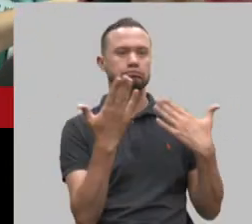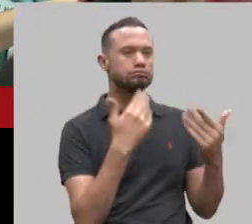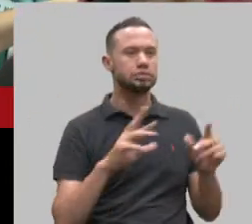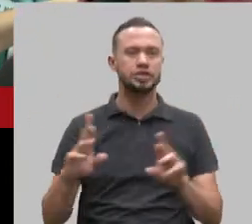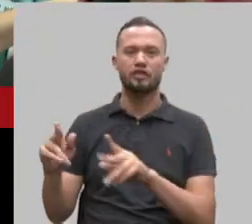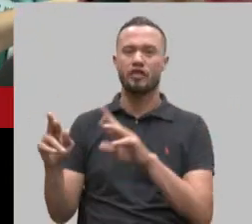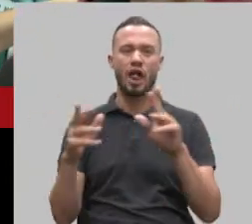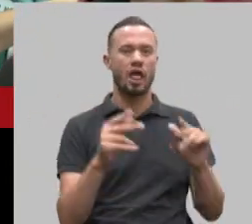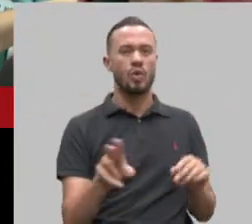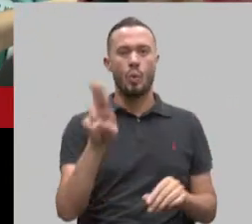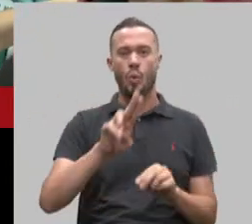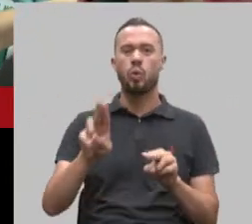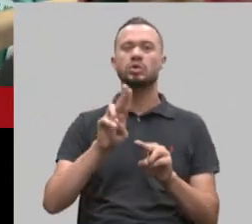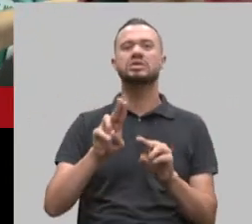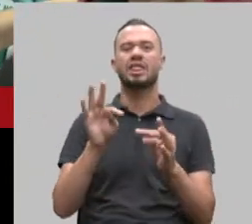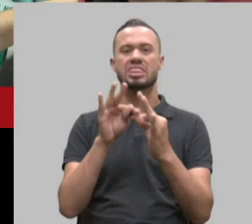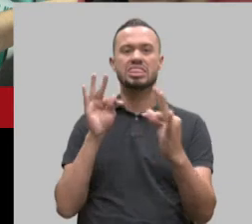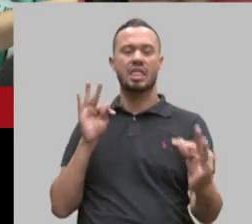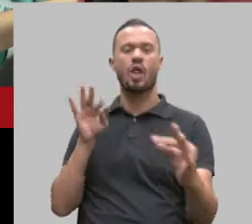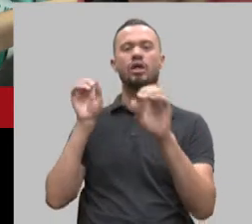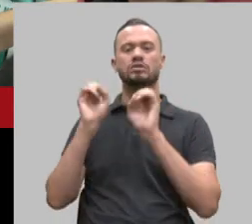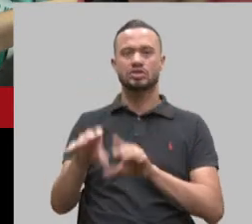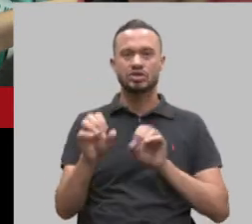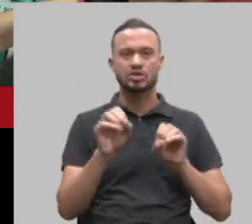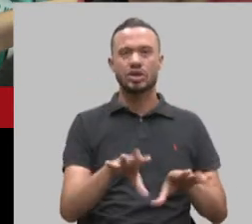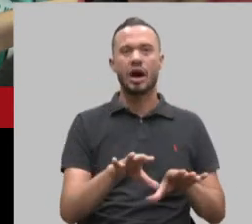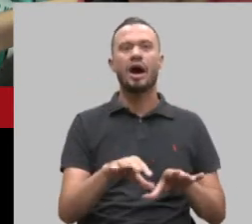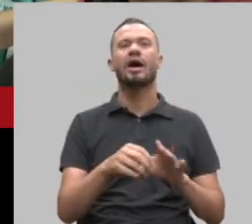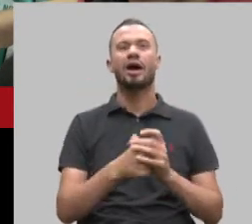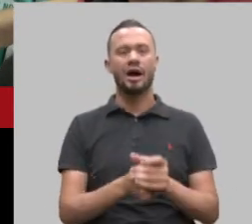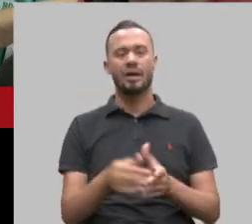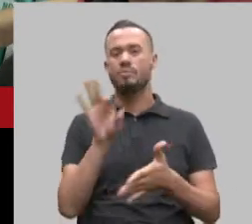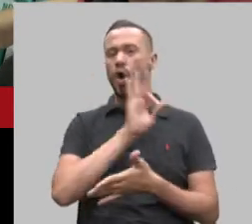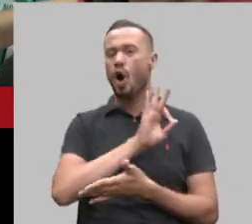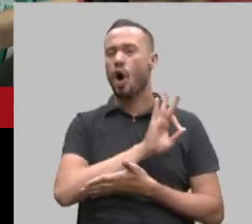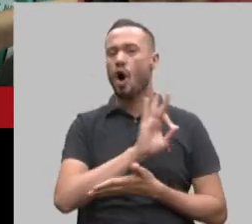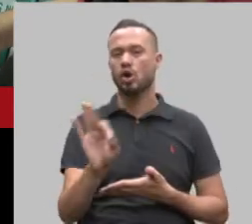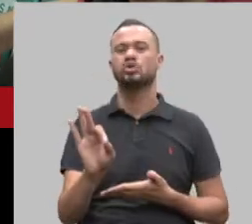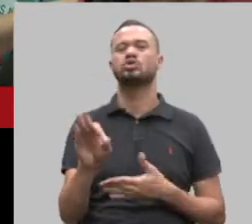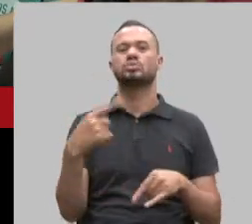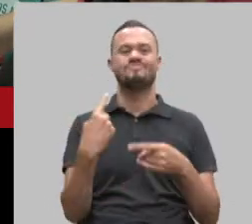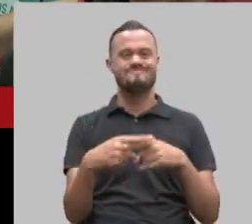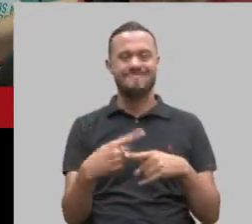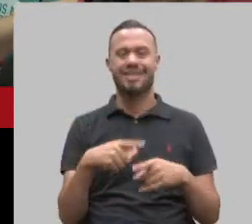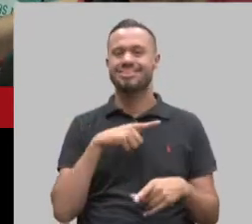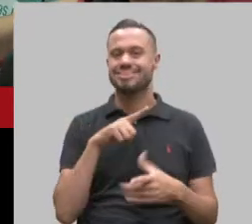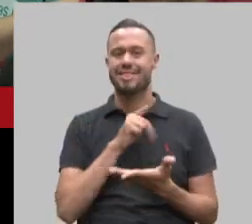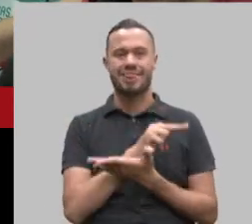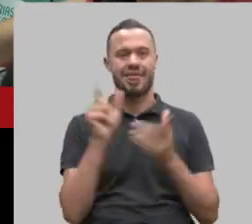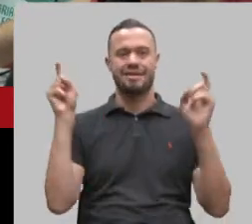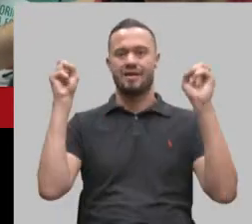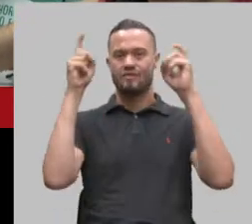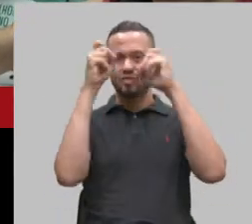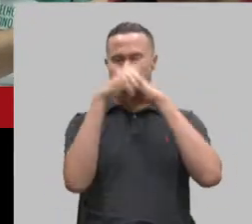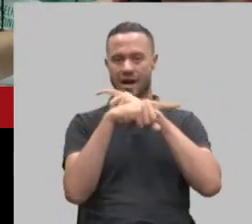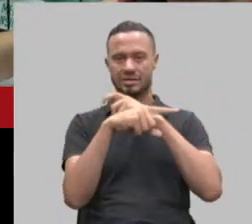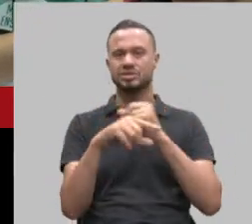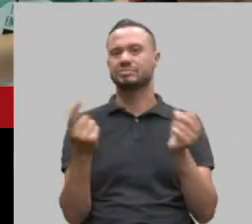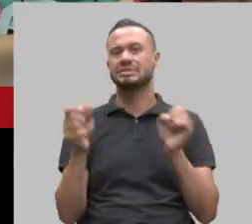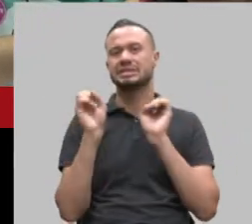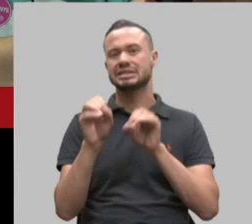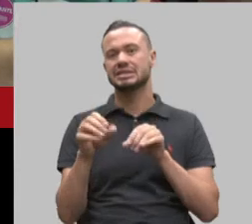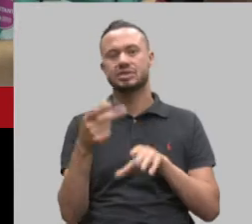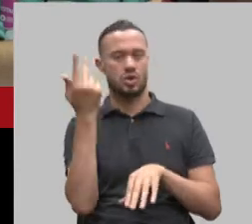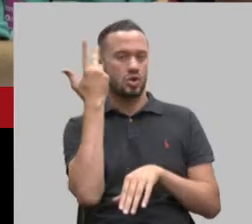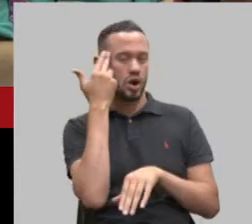tecnologias educacionais é de extrema relevância por conter Muitas dificuldades apenas no ensino comum por parte da